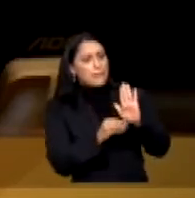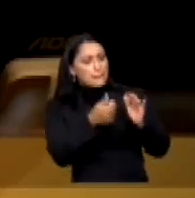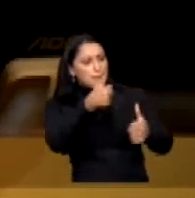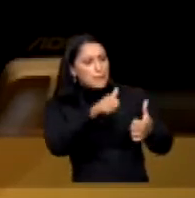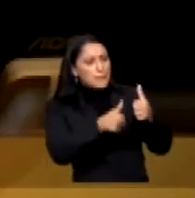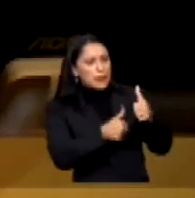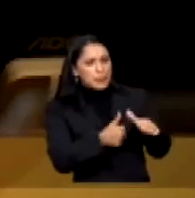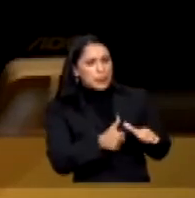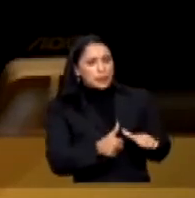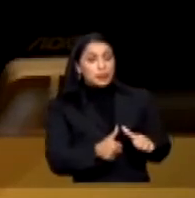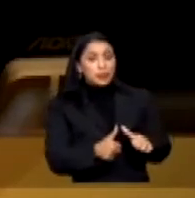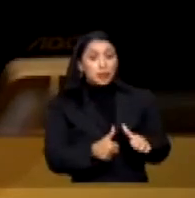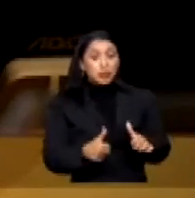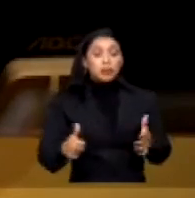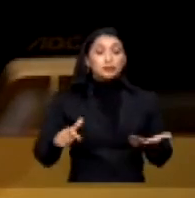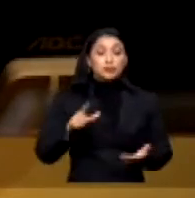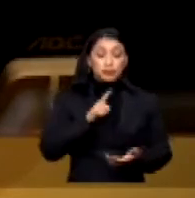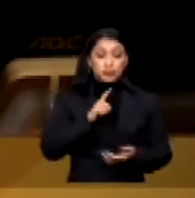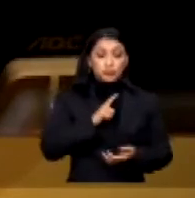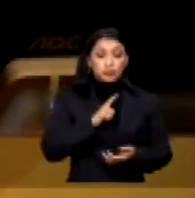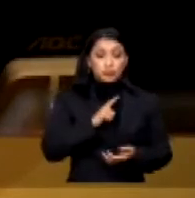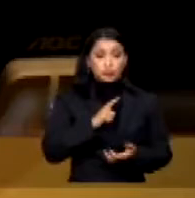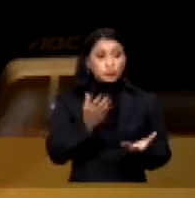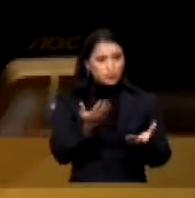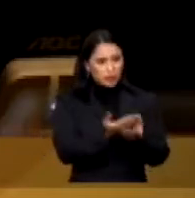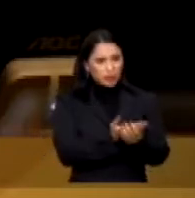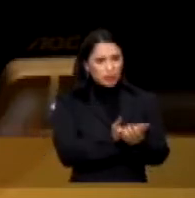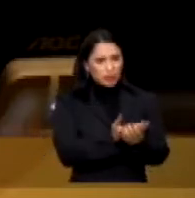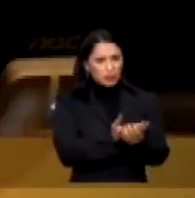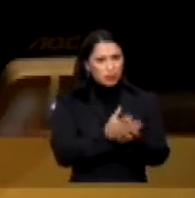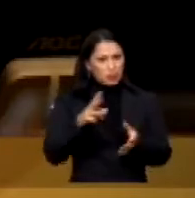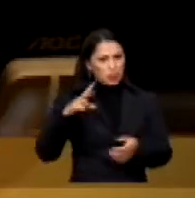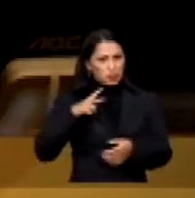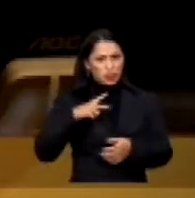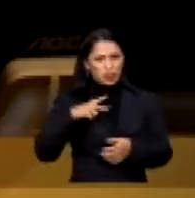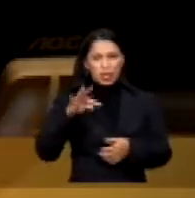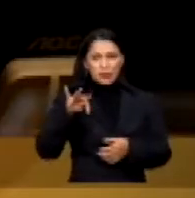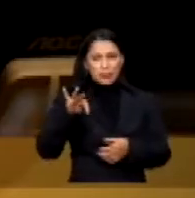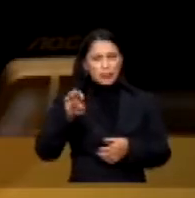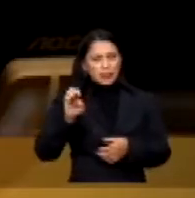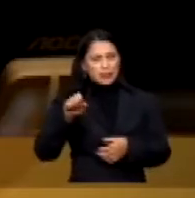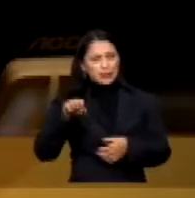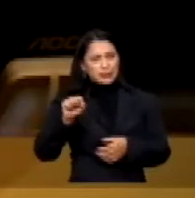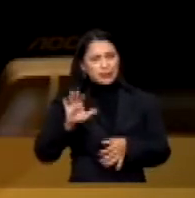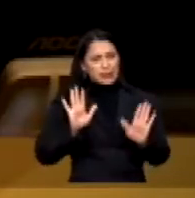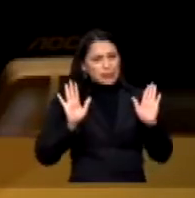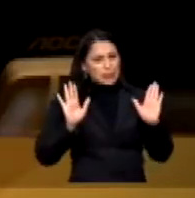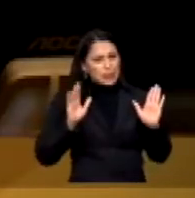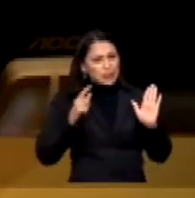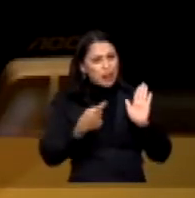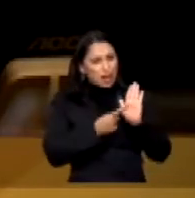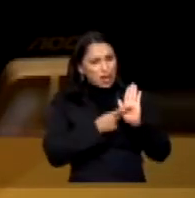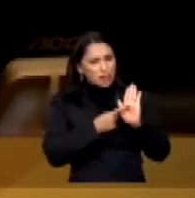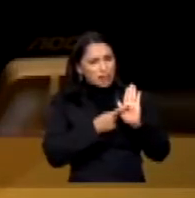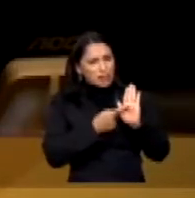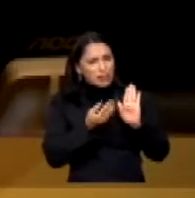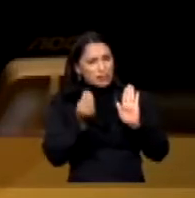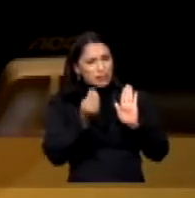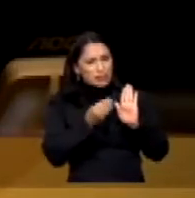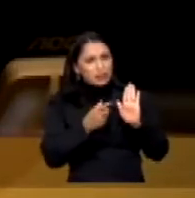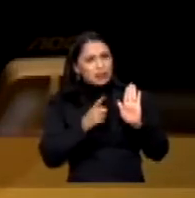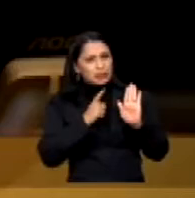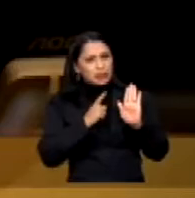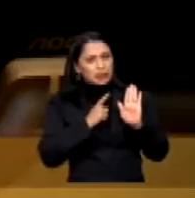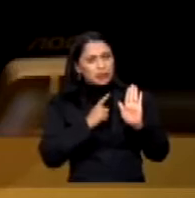são vistas, são examinadas. Este caso, em particular, estamos a discutir uma tese, mas eu gostaria de frisar, este